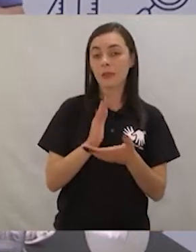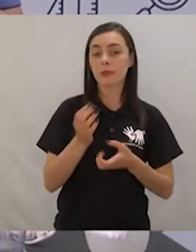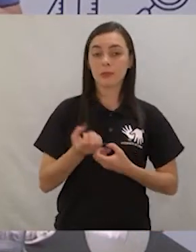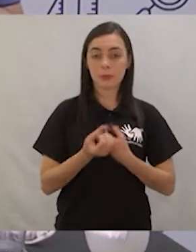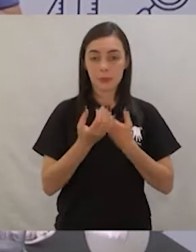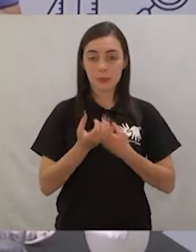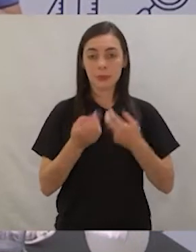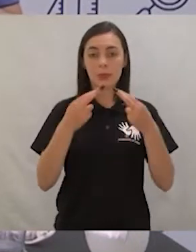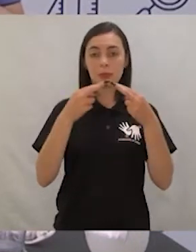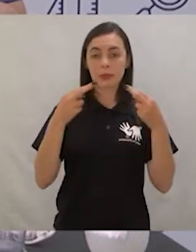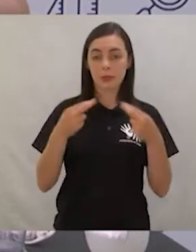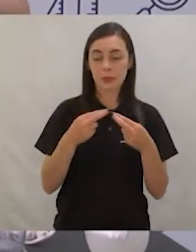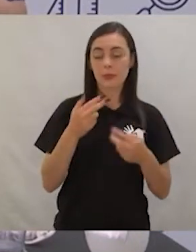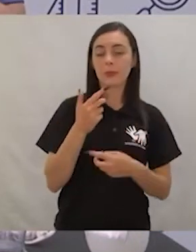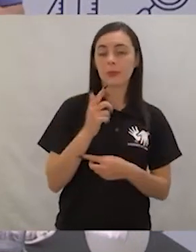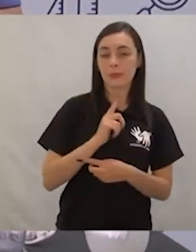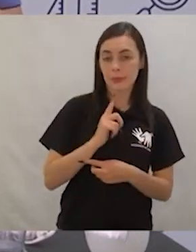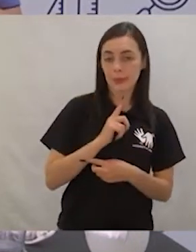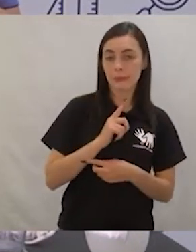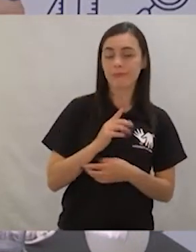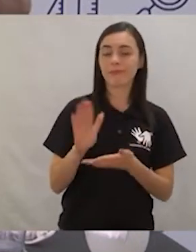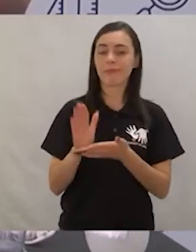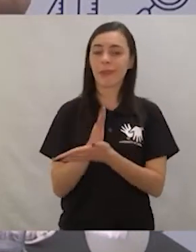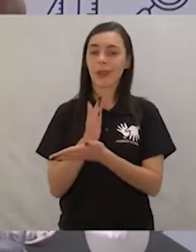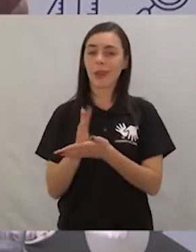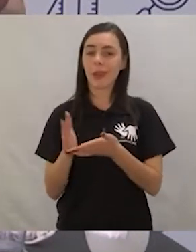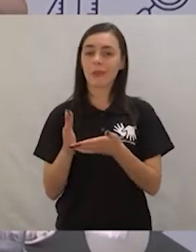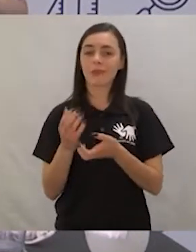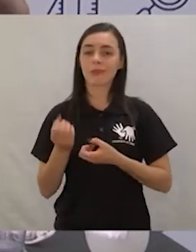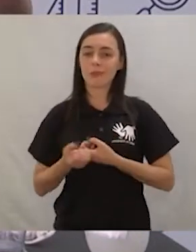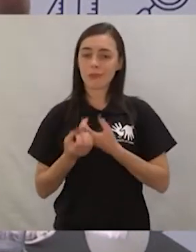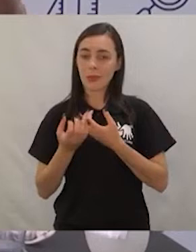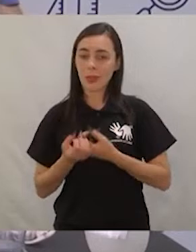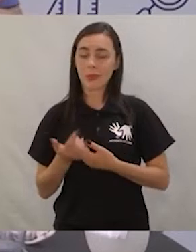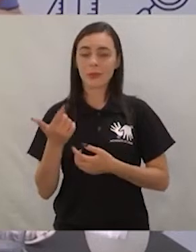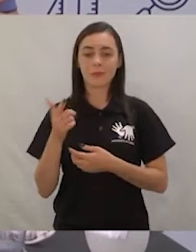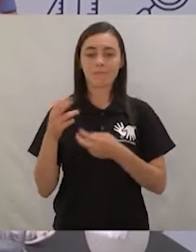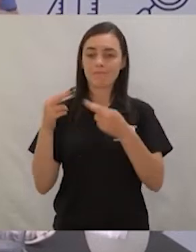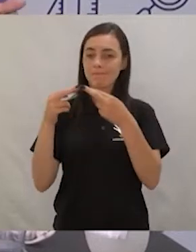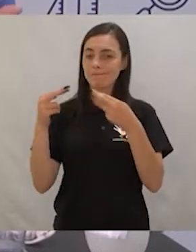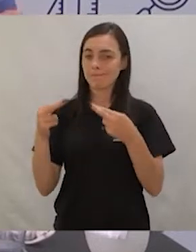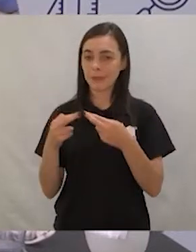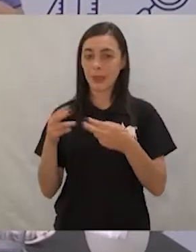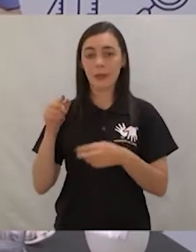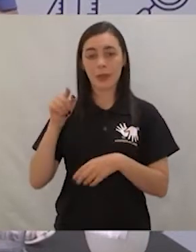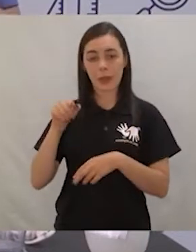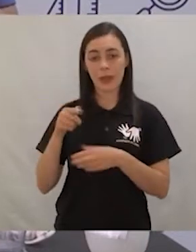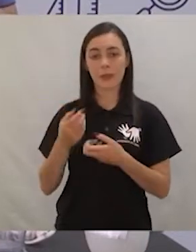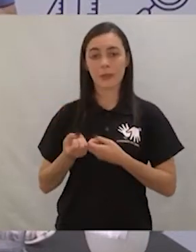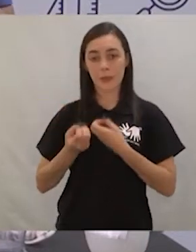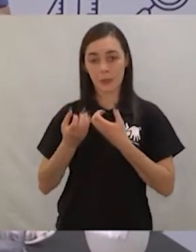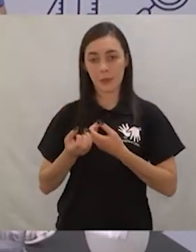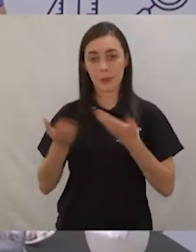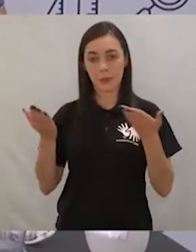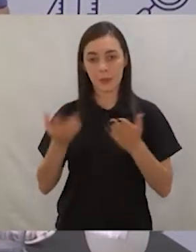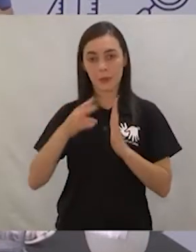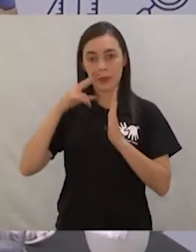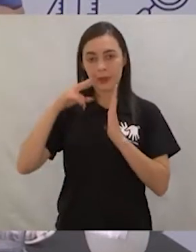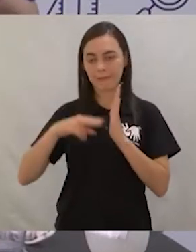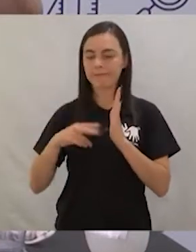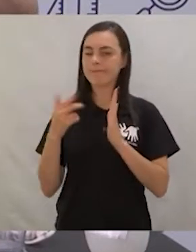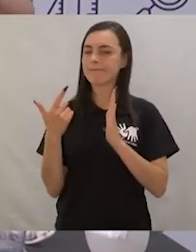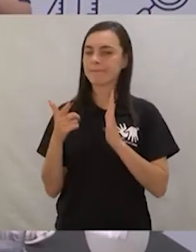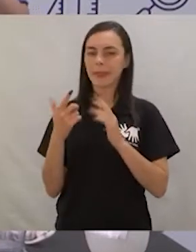conseguimos encontrar rimas. Em alguns poemas, não encontramos, que é o caso deste momento da Adélia que nós acabamos de